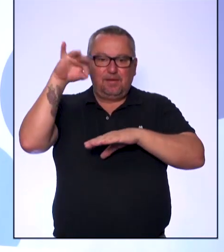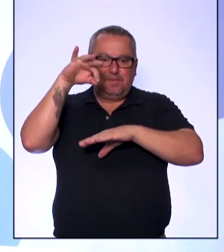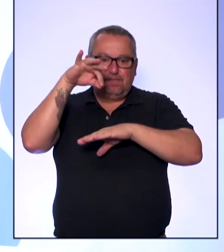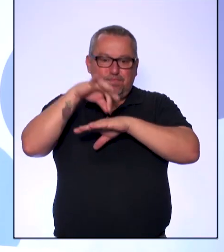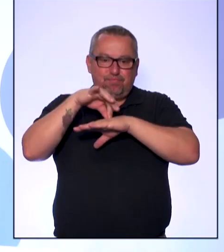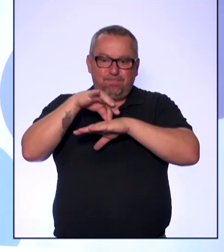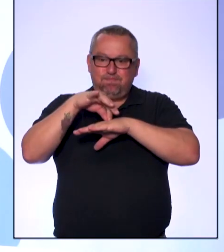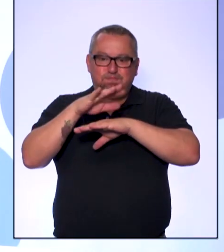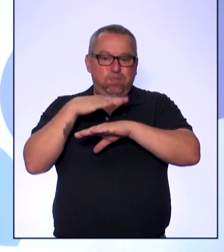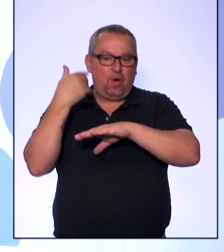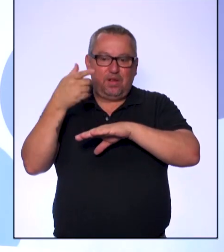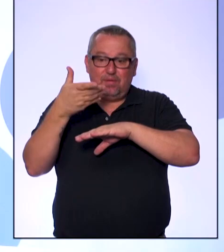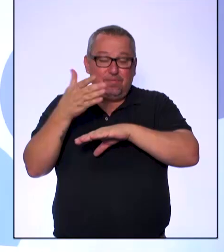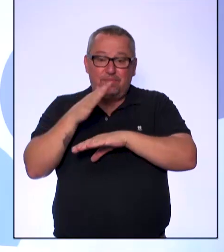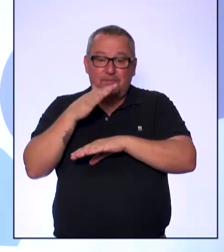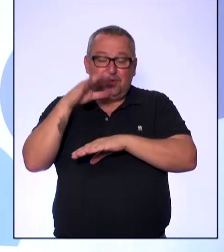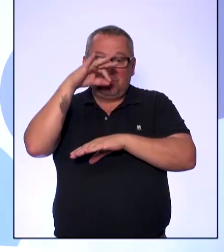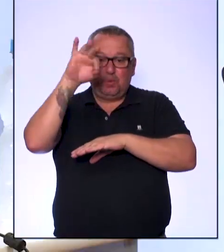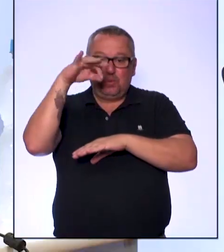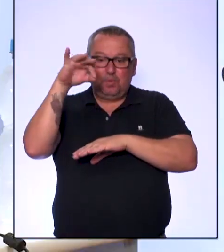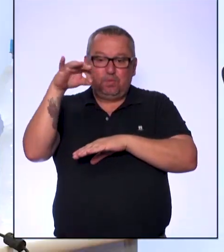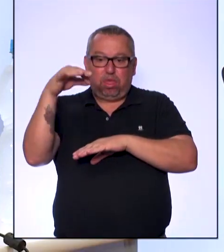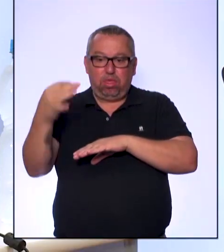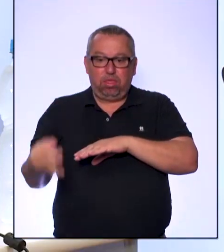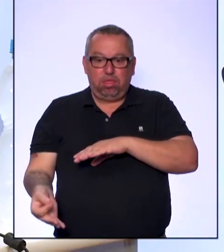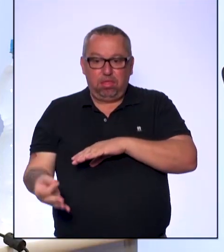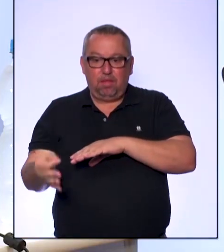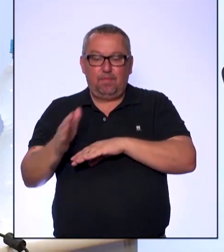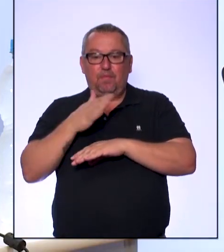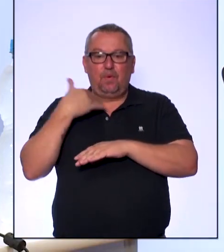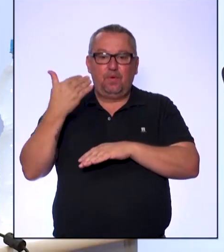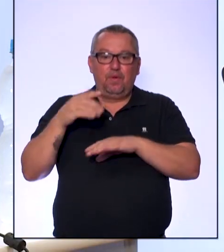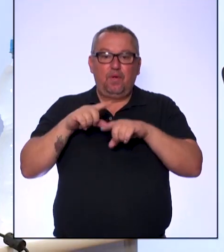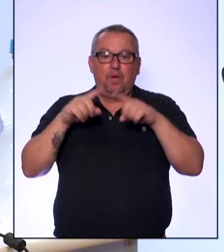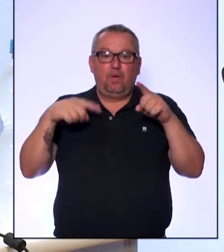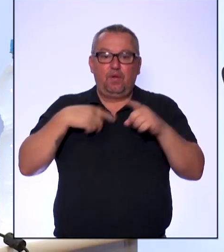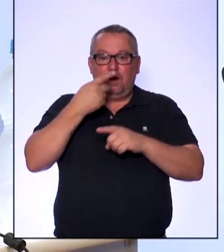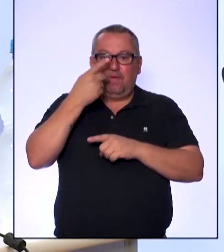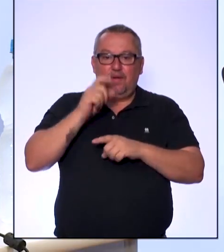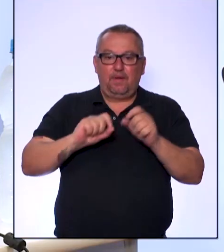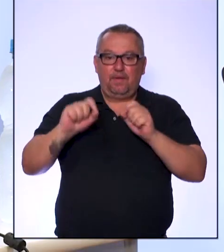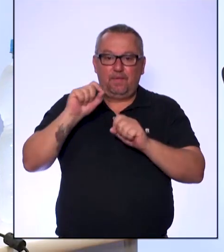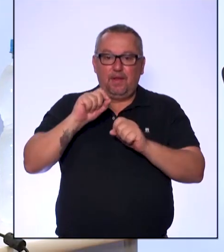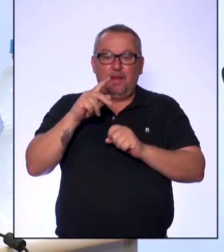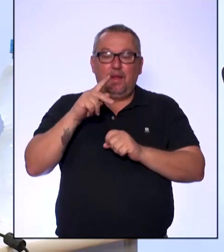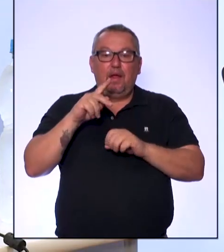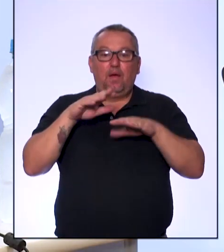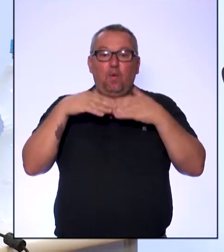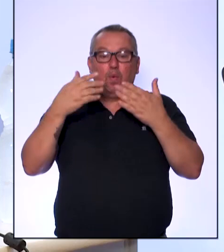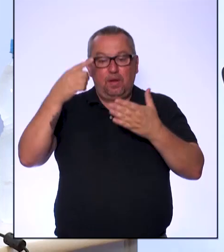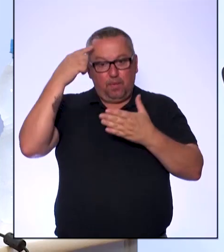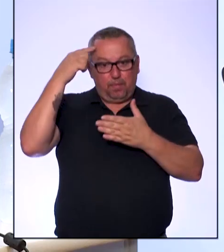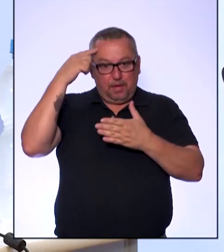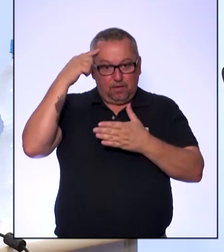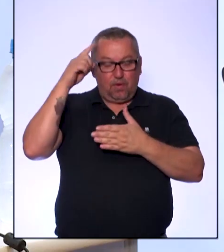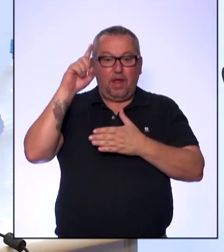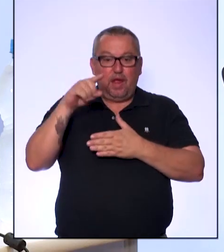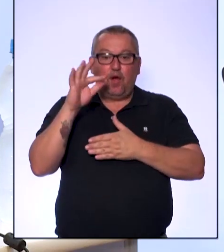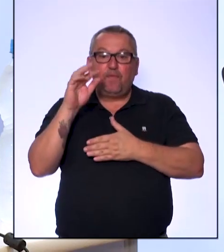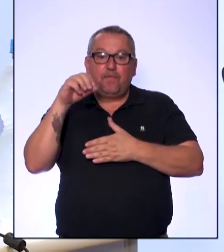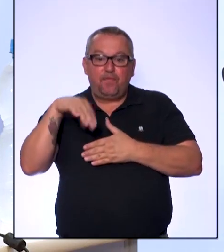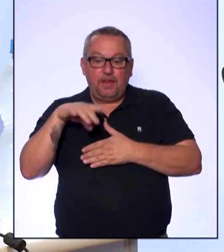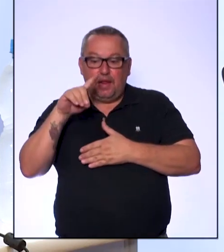picar mais, né? Sim, é o fim de algo, porque quando eu falo fim da picada, eu estou pensando o quê? No fim de uma estrada, de algo. E aí